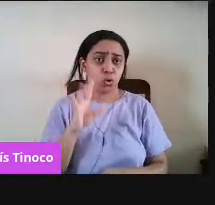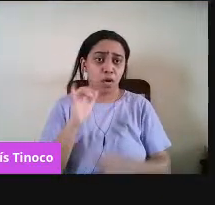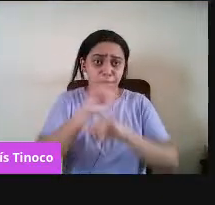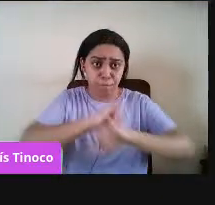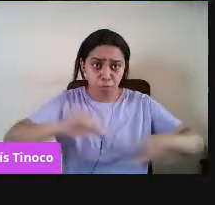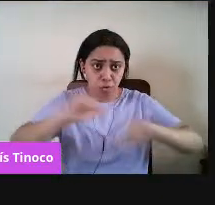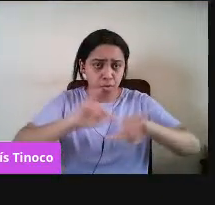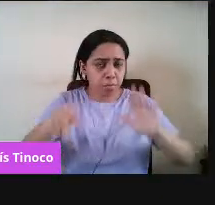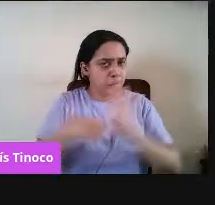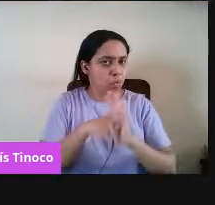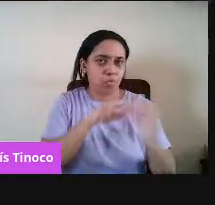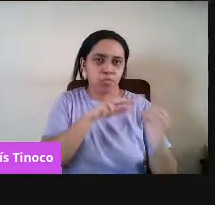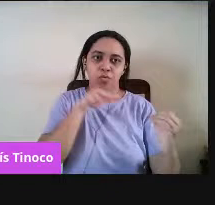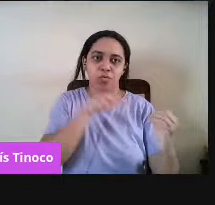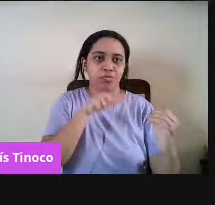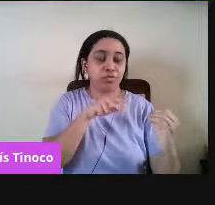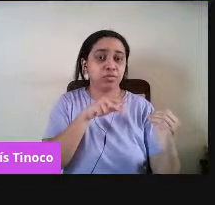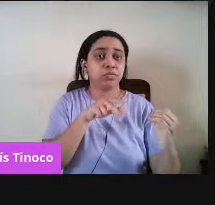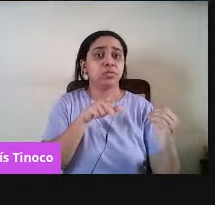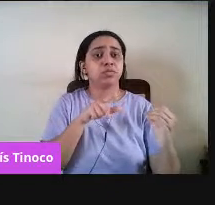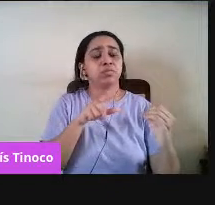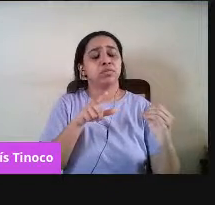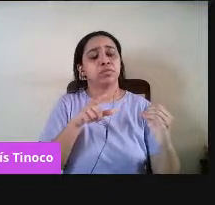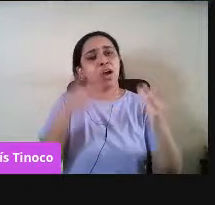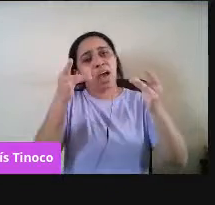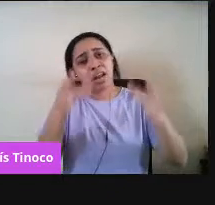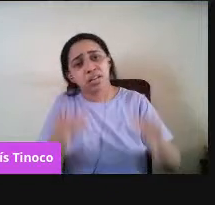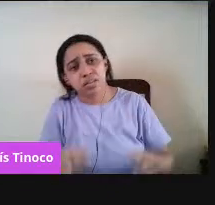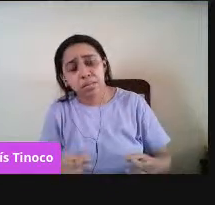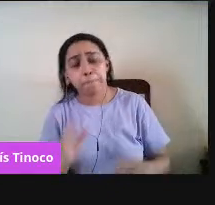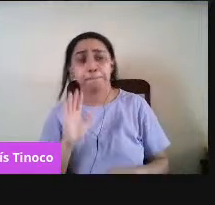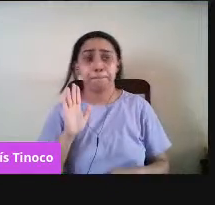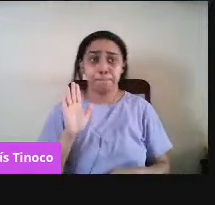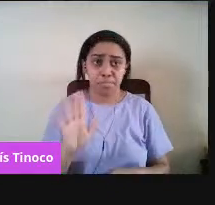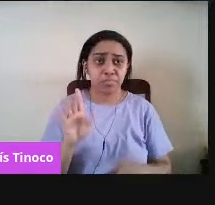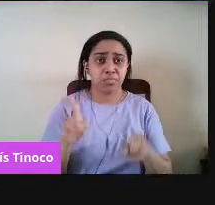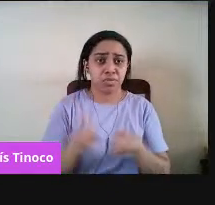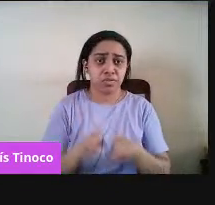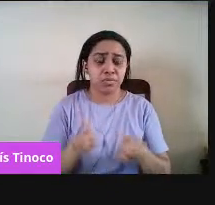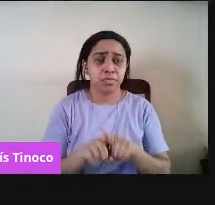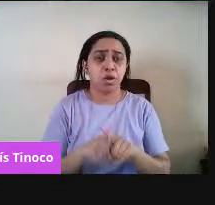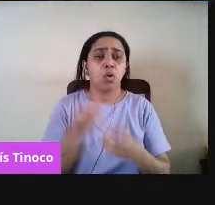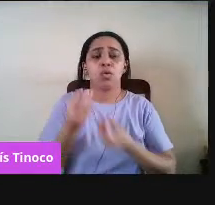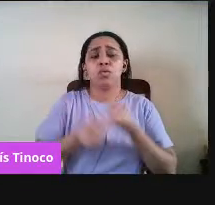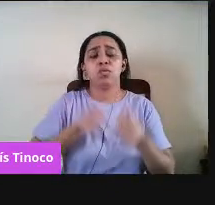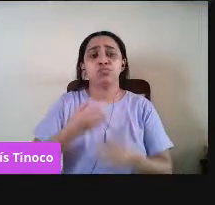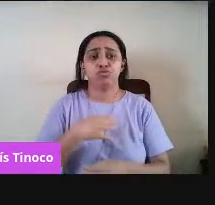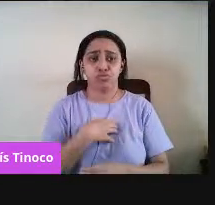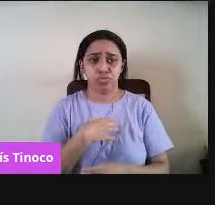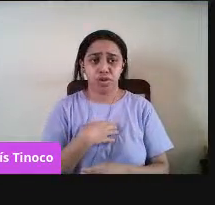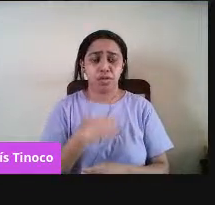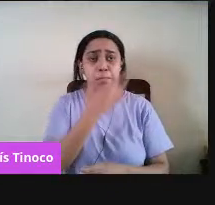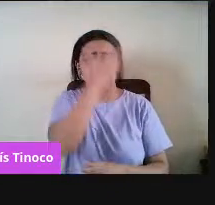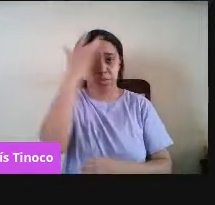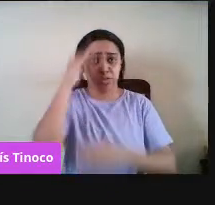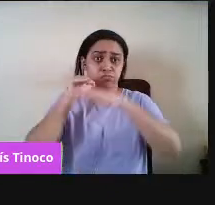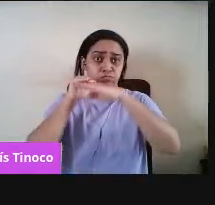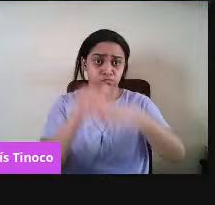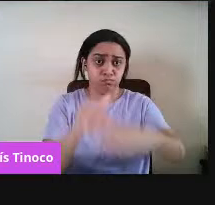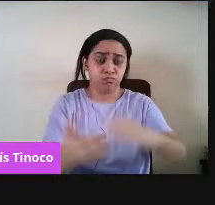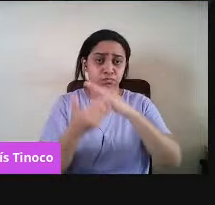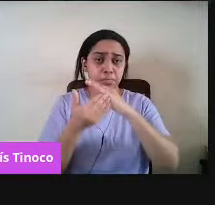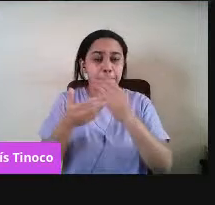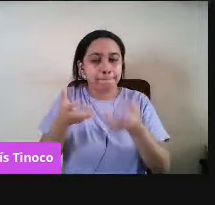informações sobre o objeto, relativos à sua denotação, mas também sobre a forma como o enunciador observa o